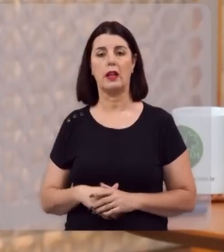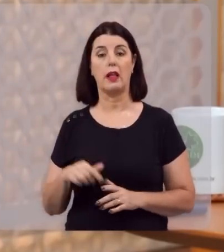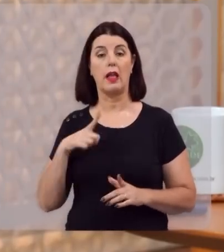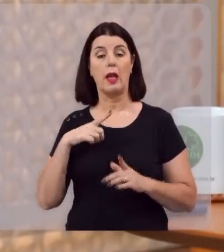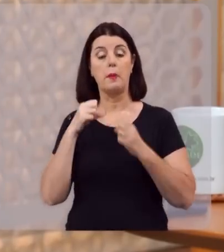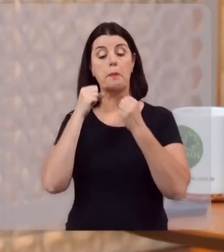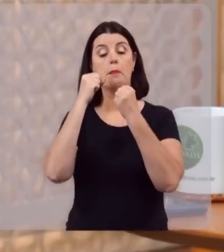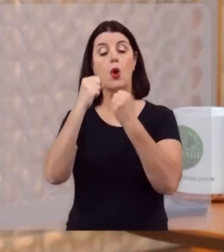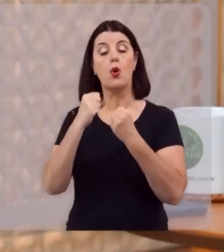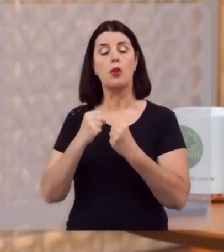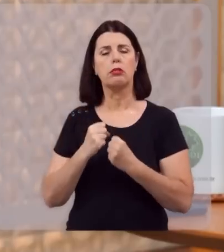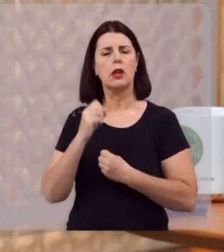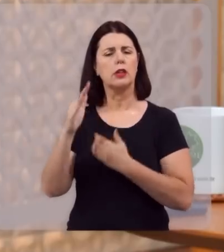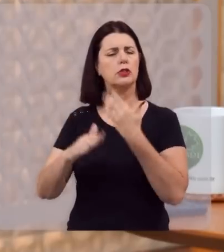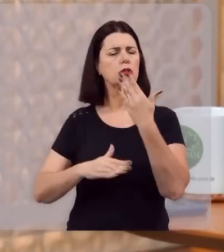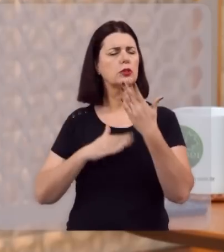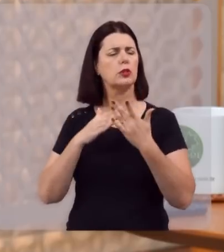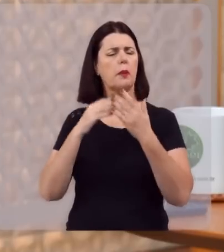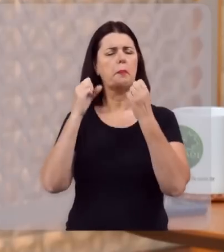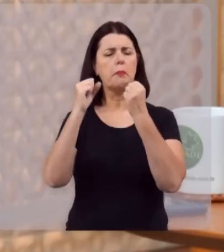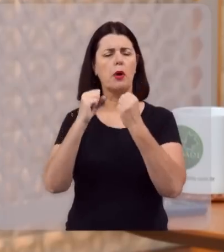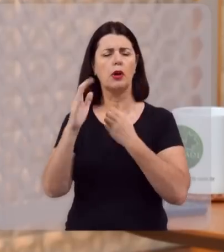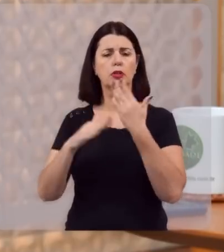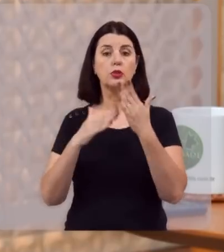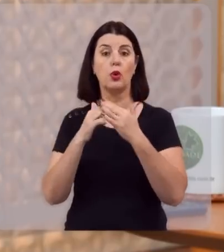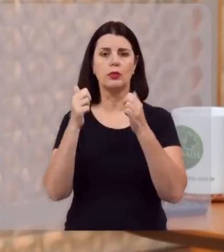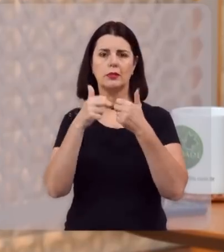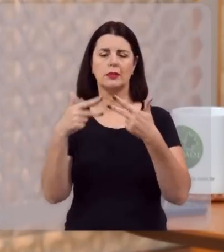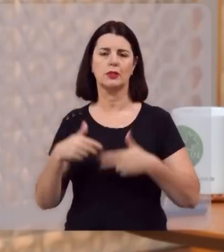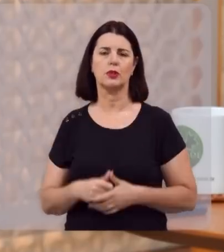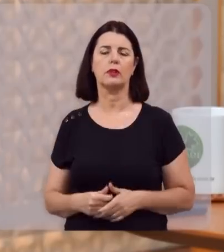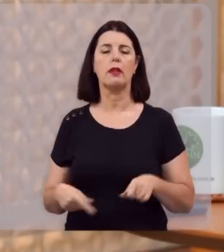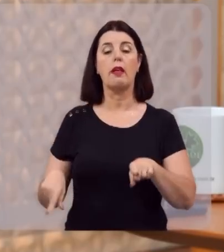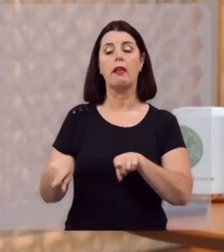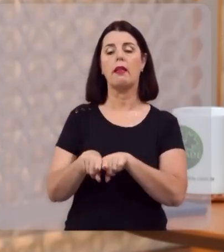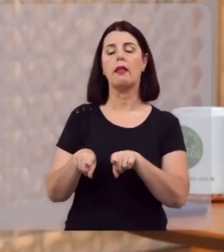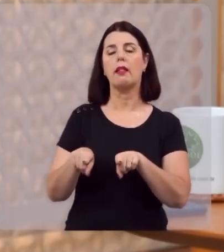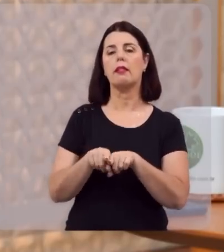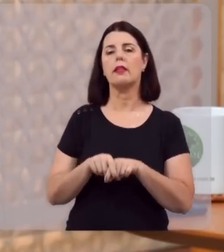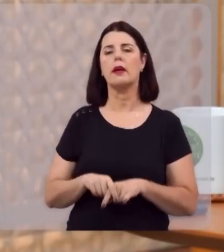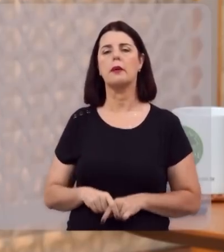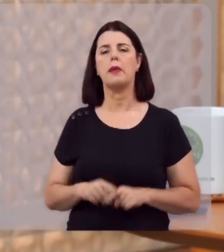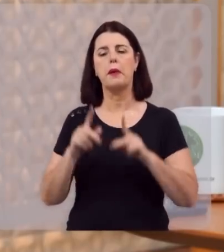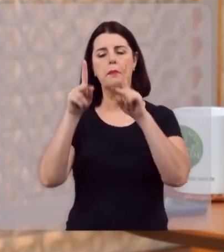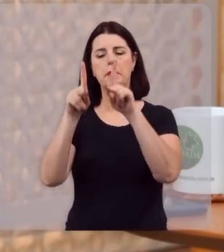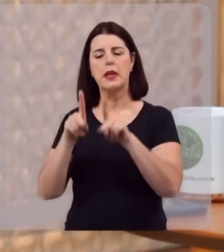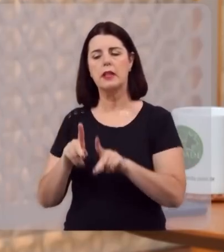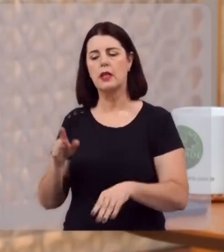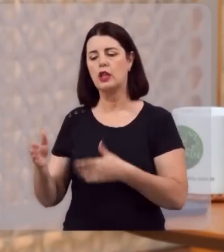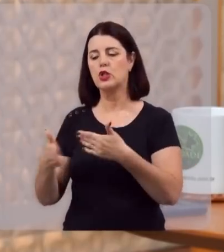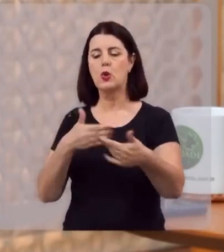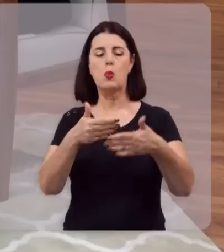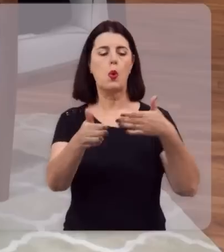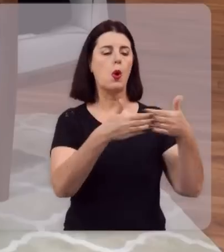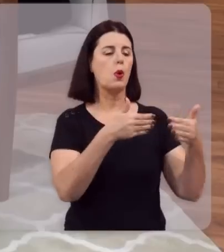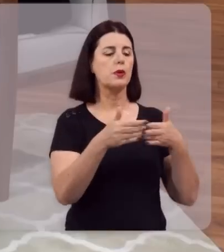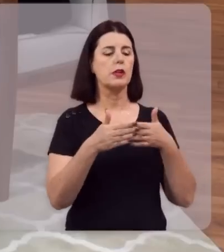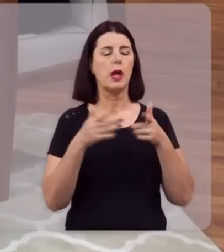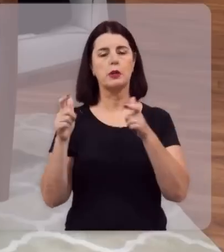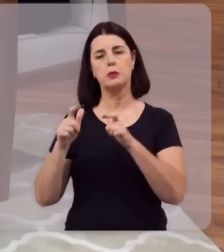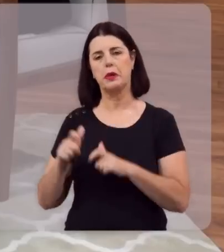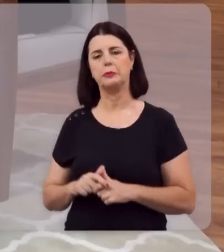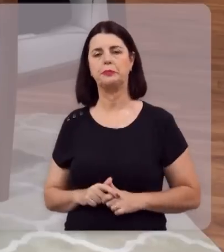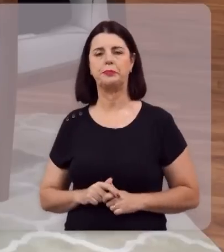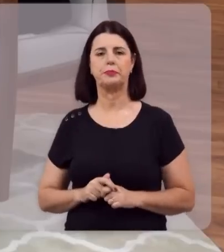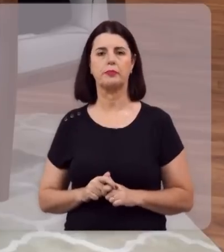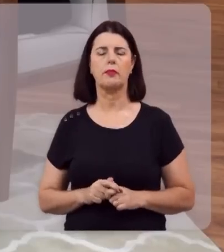coisas ele é onipotente ele pode todas as coisas e ele também ele é onipresente ele está em